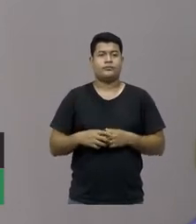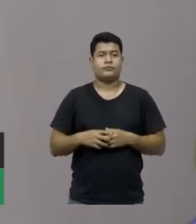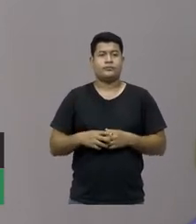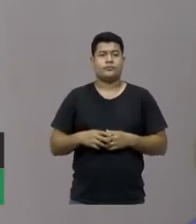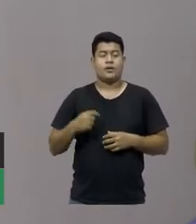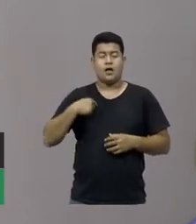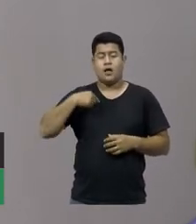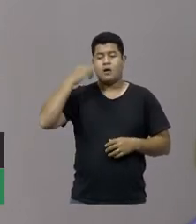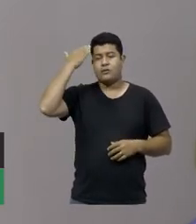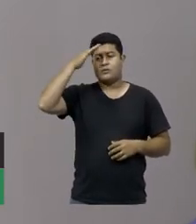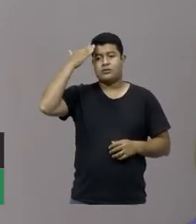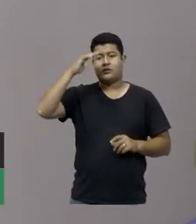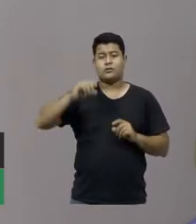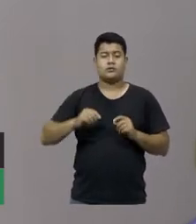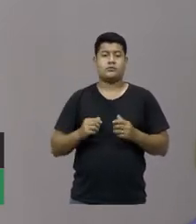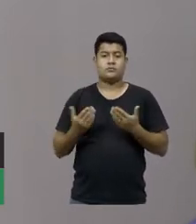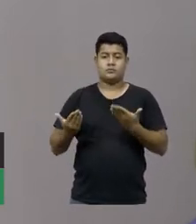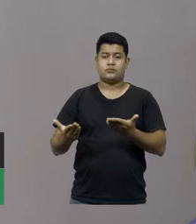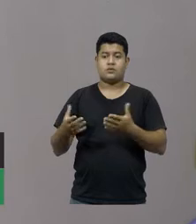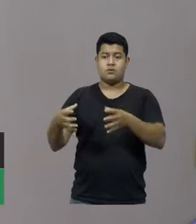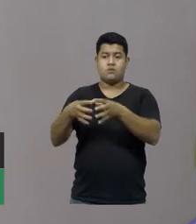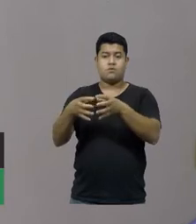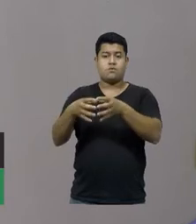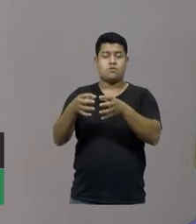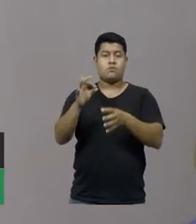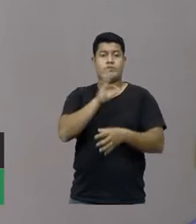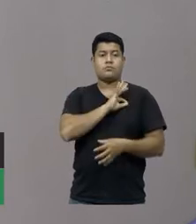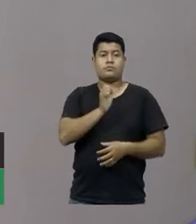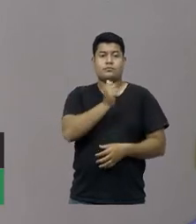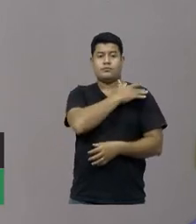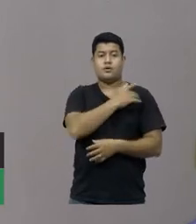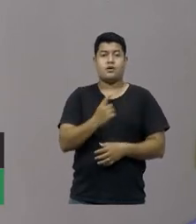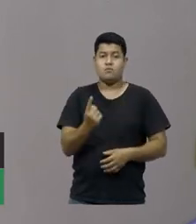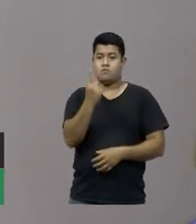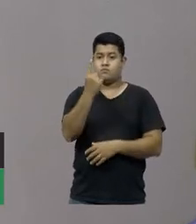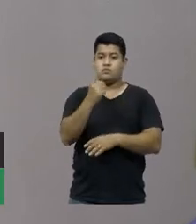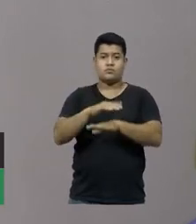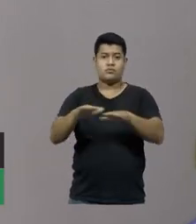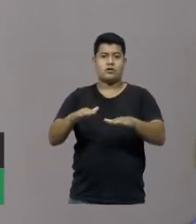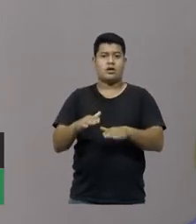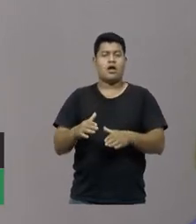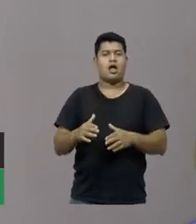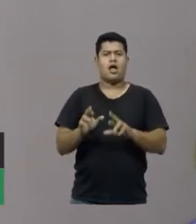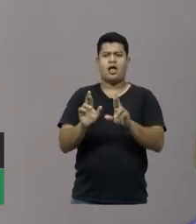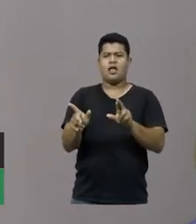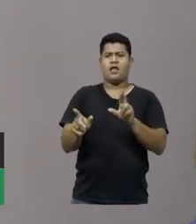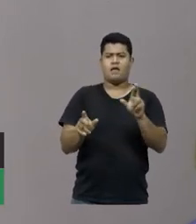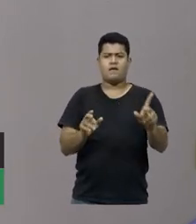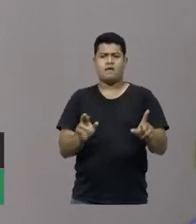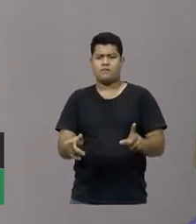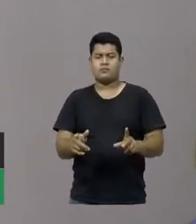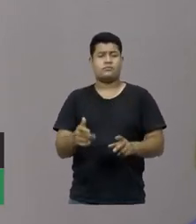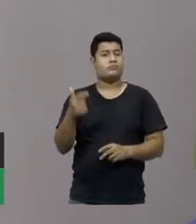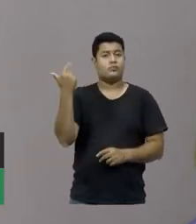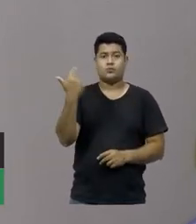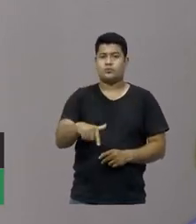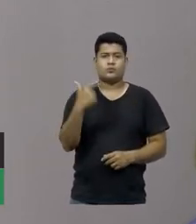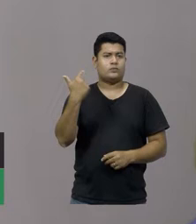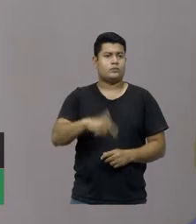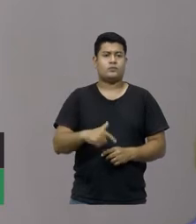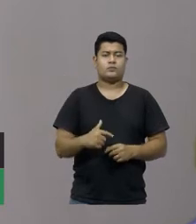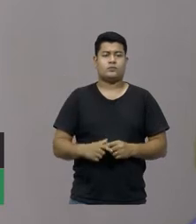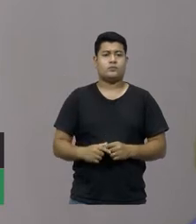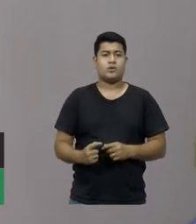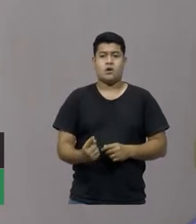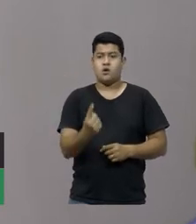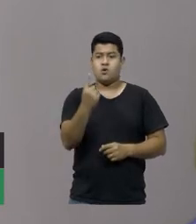entende que a corporação da Polícia Militar é uma só. Não existe diferença na cor da farda. A farda